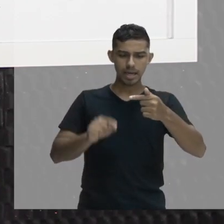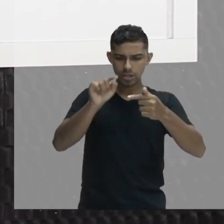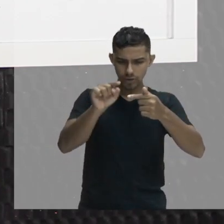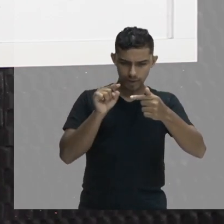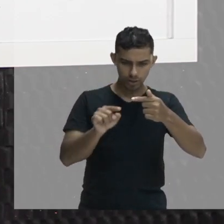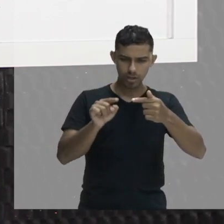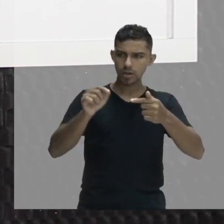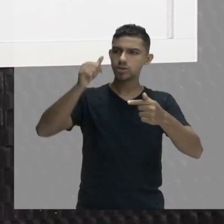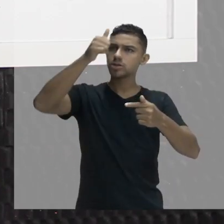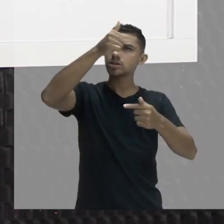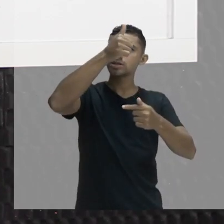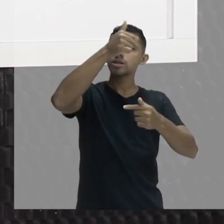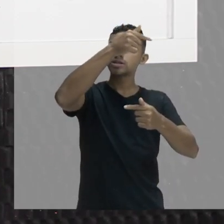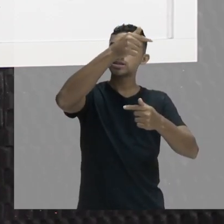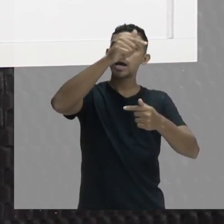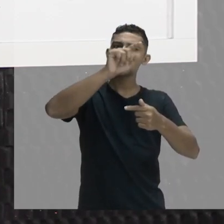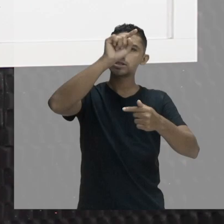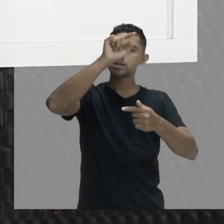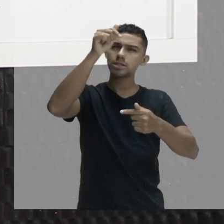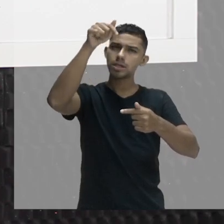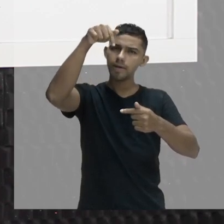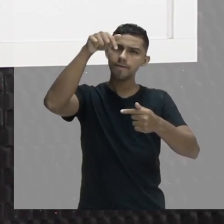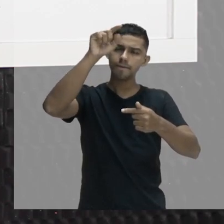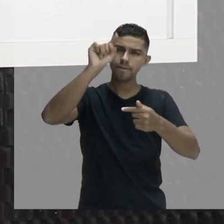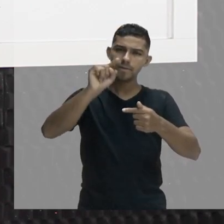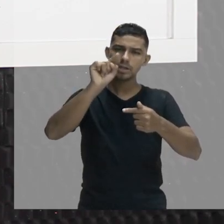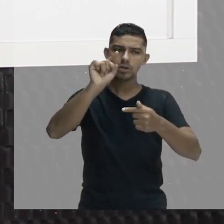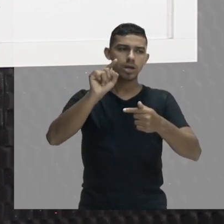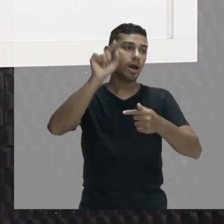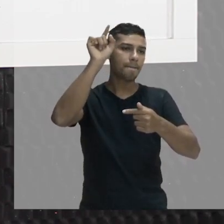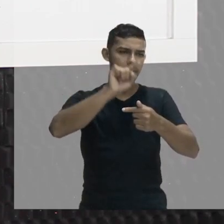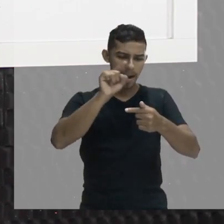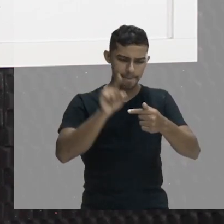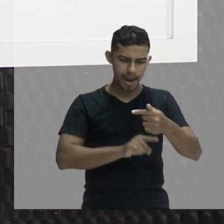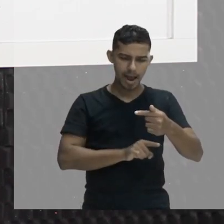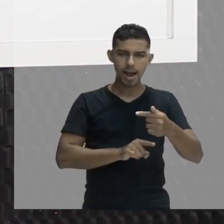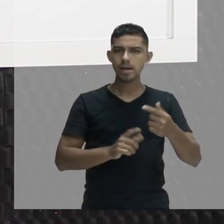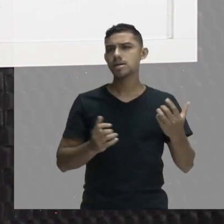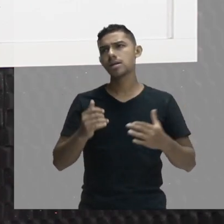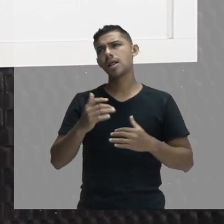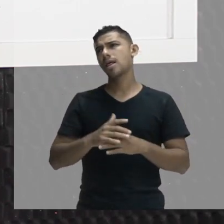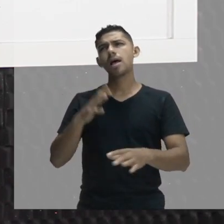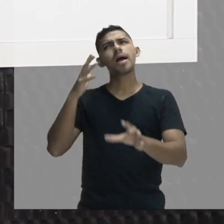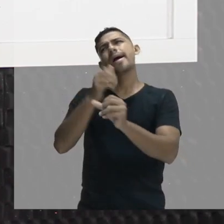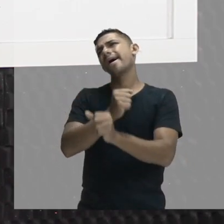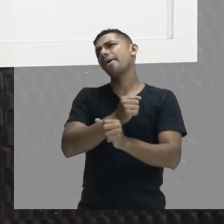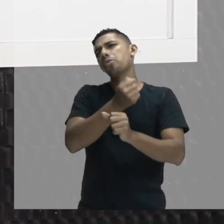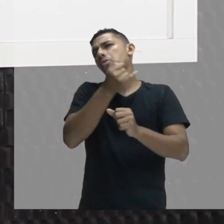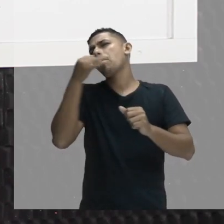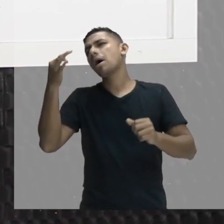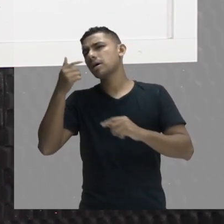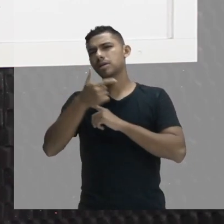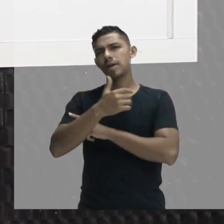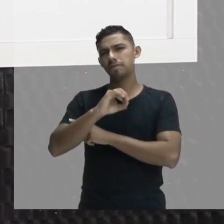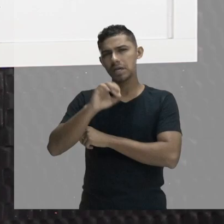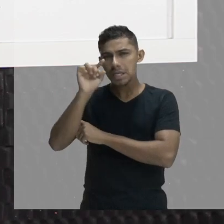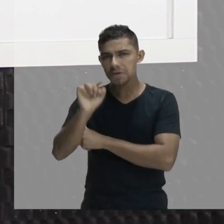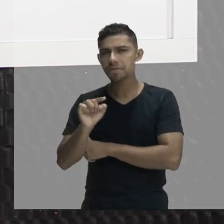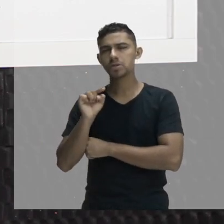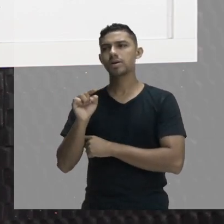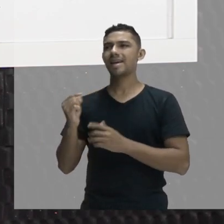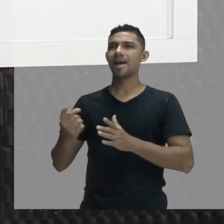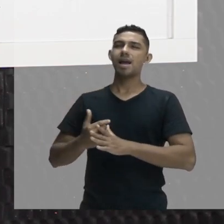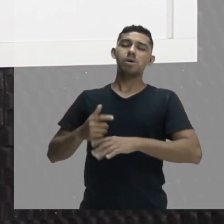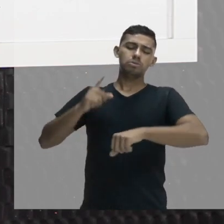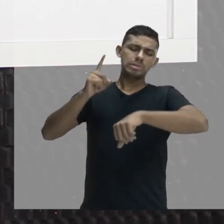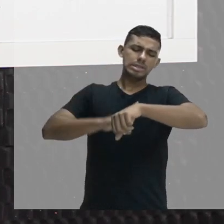de cima com o 17 fatorial de baixo. Porque se você for calcular quanto é 20 fatorial, calcular quanto é 17